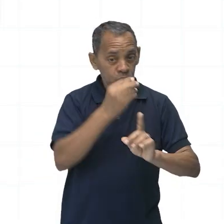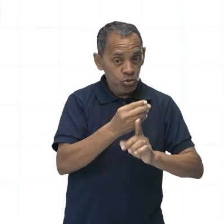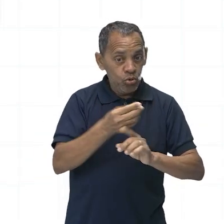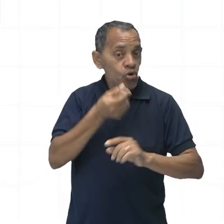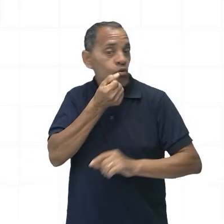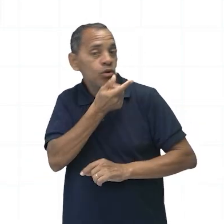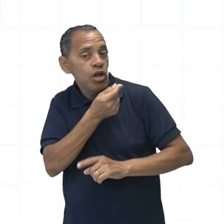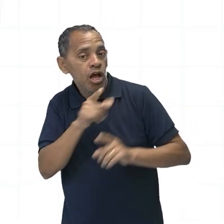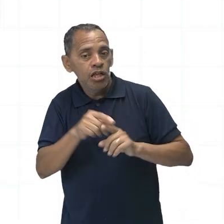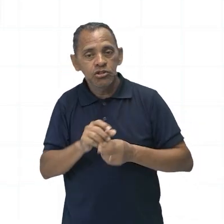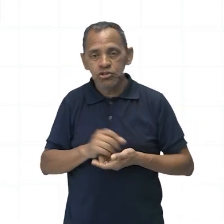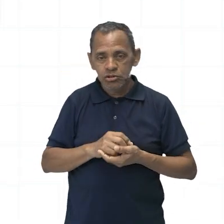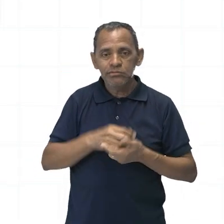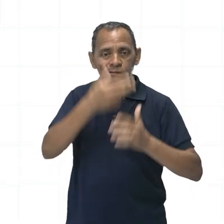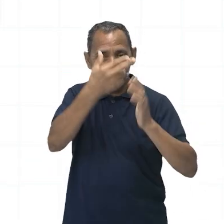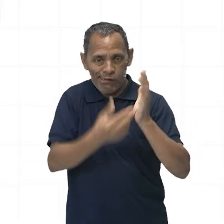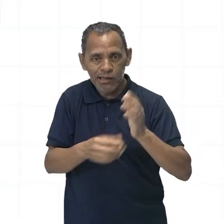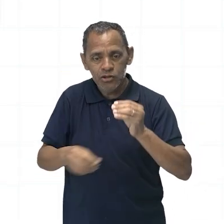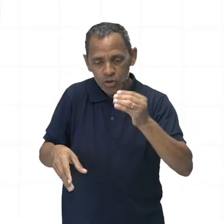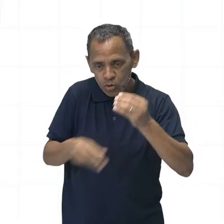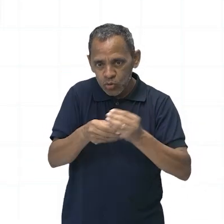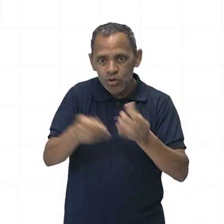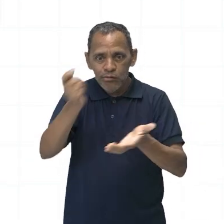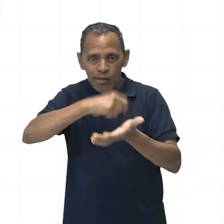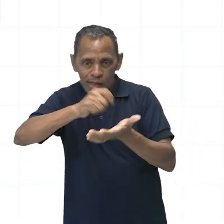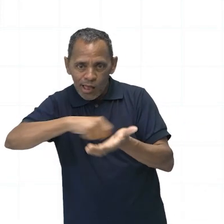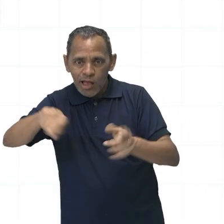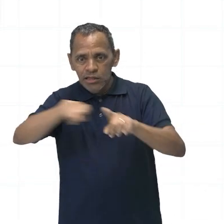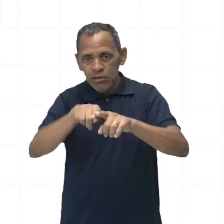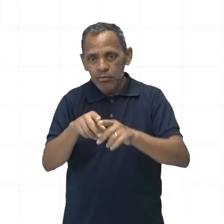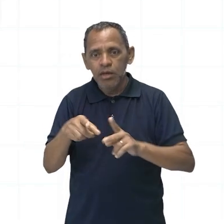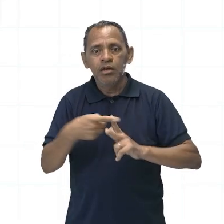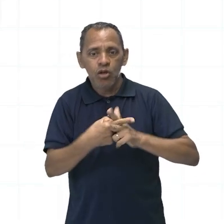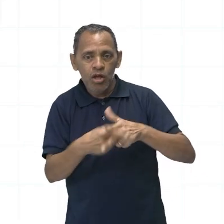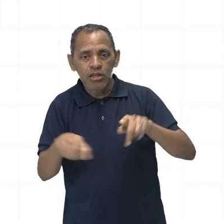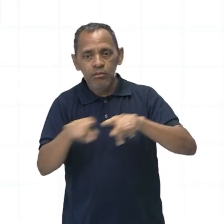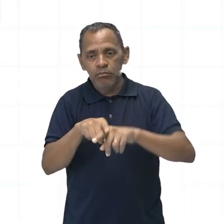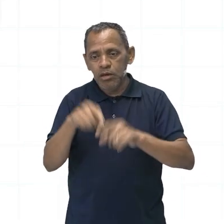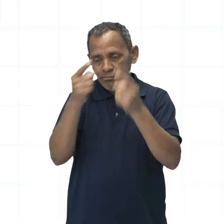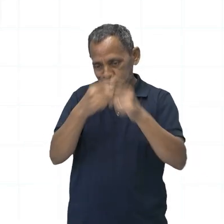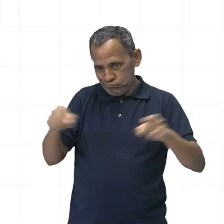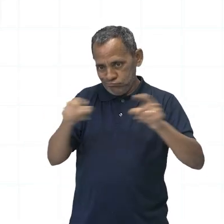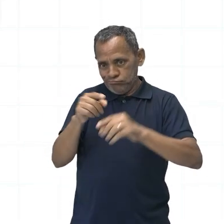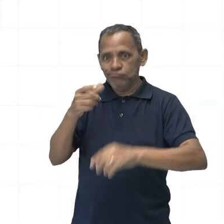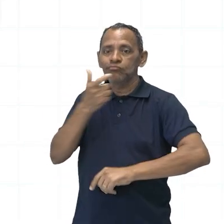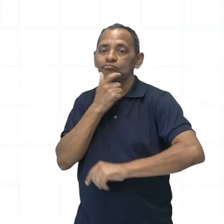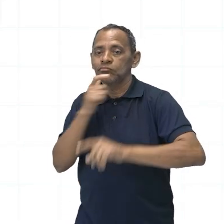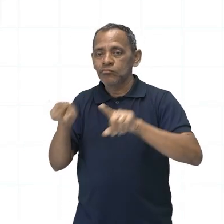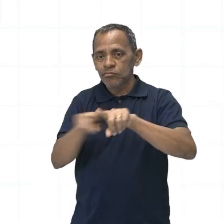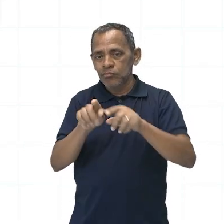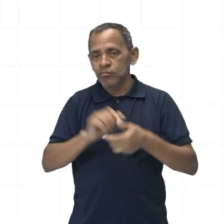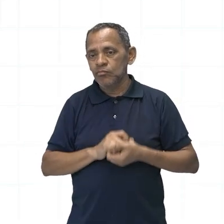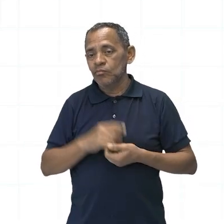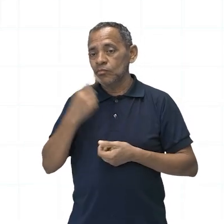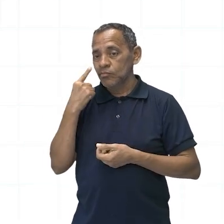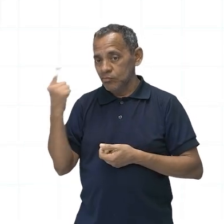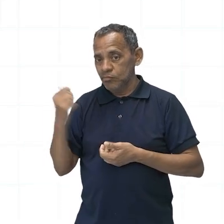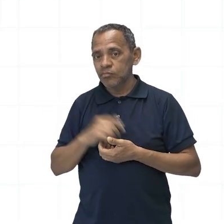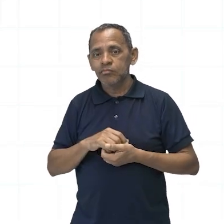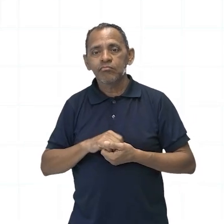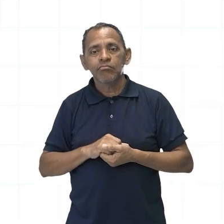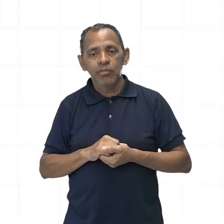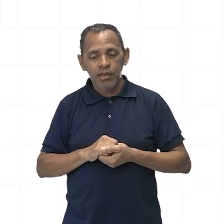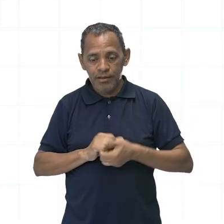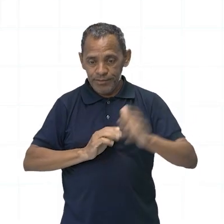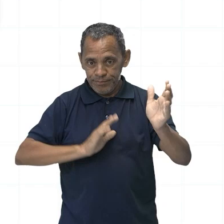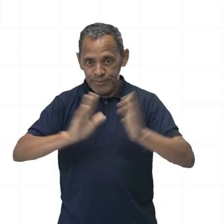ator, comediante, diretor, compositor, roteirista, cineasta, editor e músico britânico.